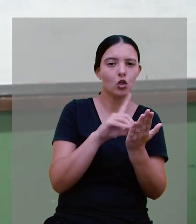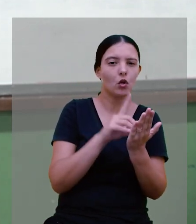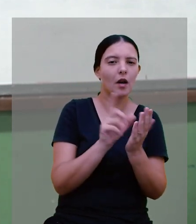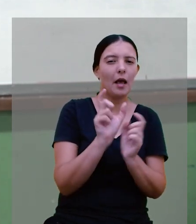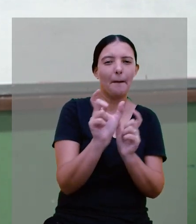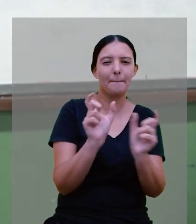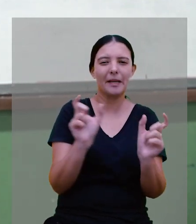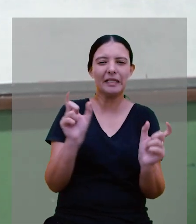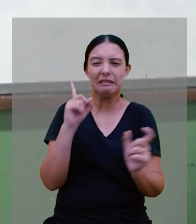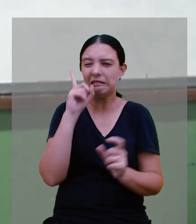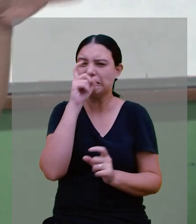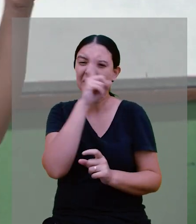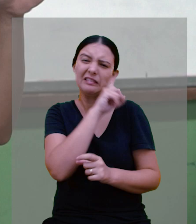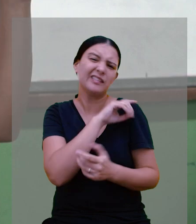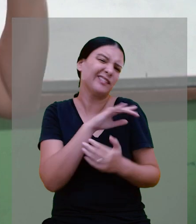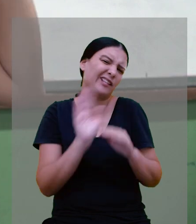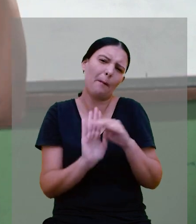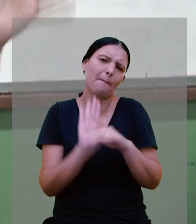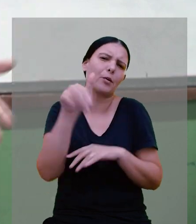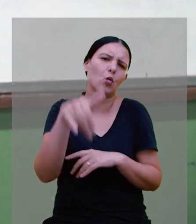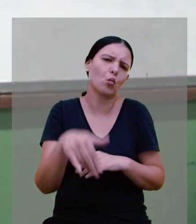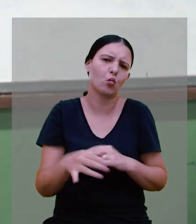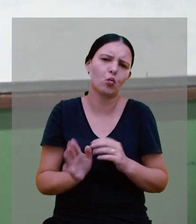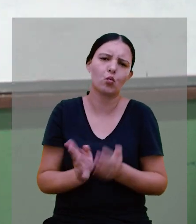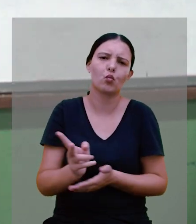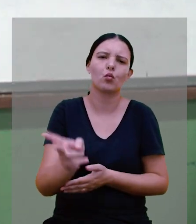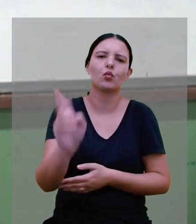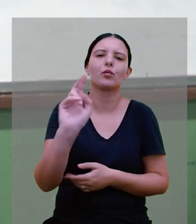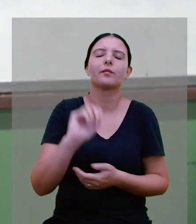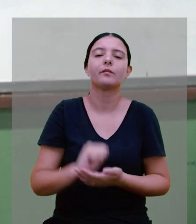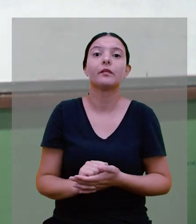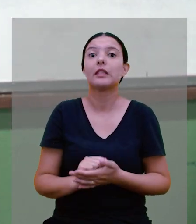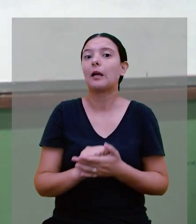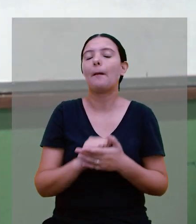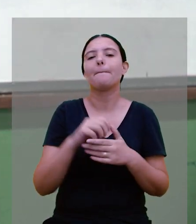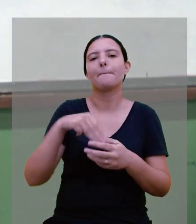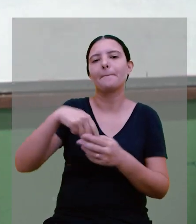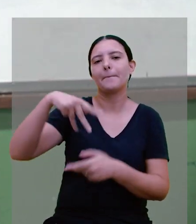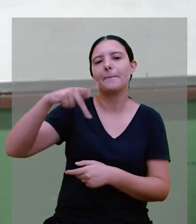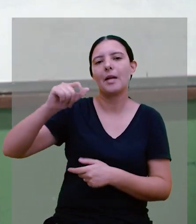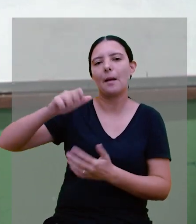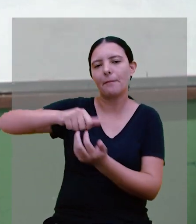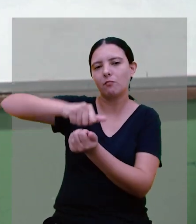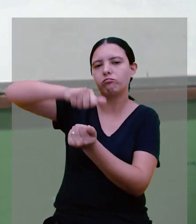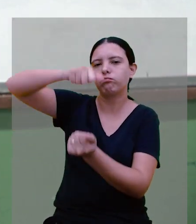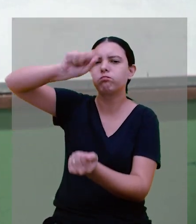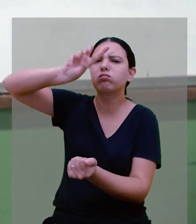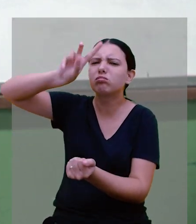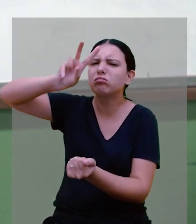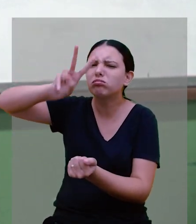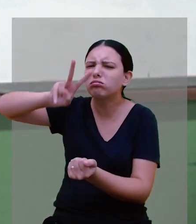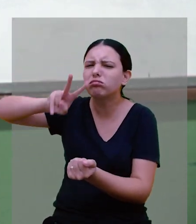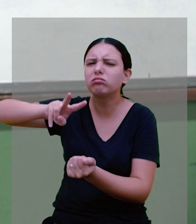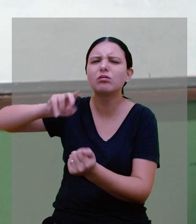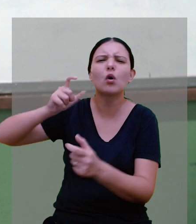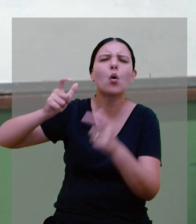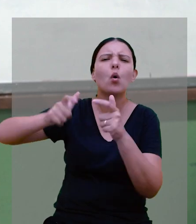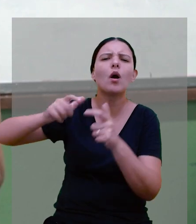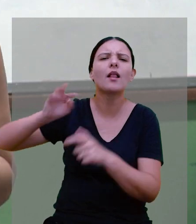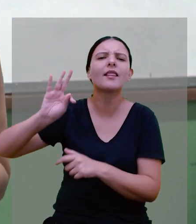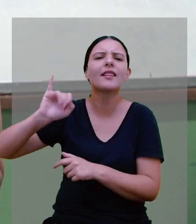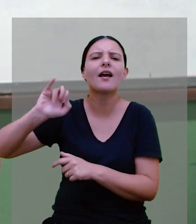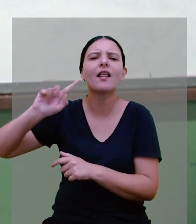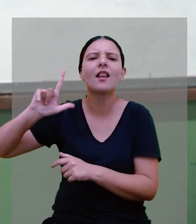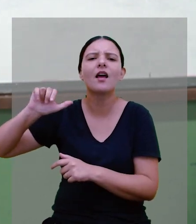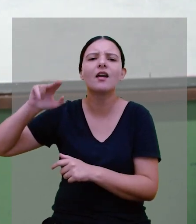palavras difíceis. Palavra difícil você pula, vai embora. Não é olhar no mapa onde fica a Tailândia. Não é falar em que ano nasceu